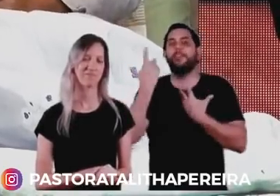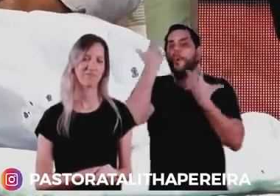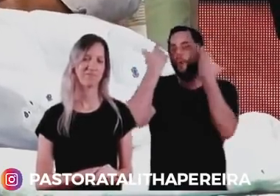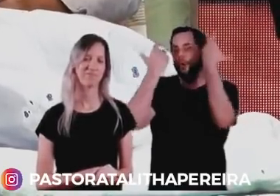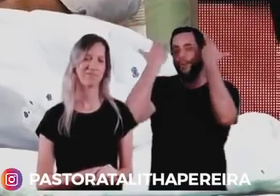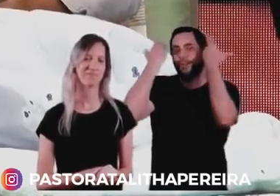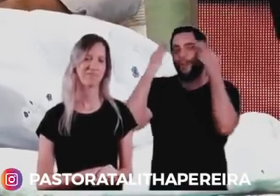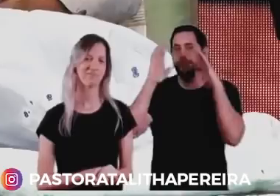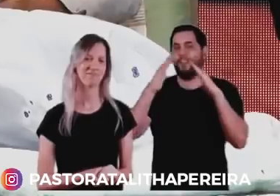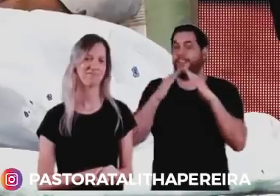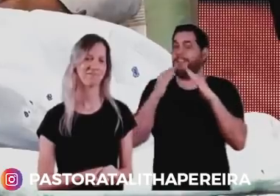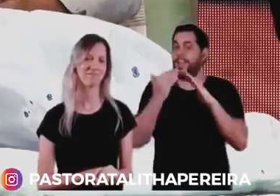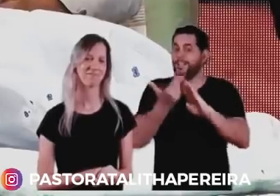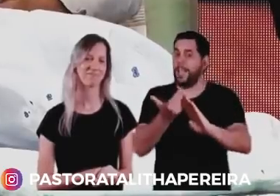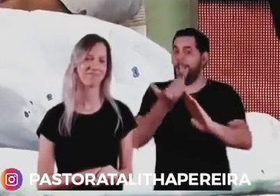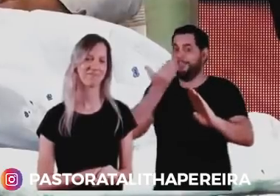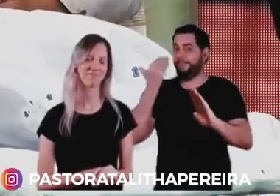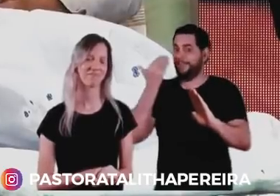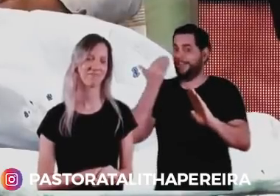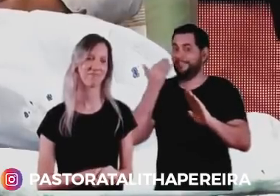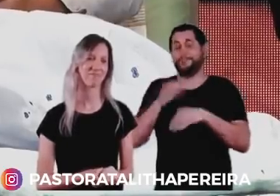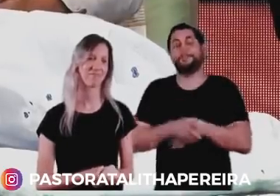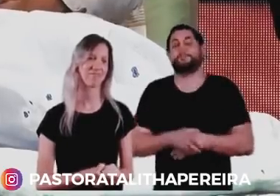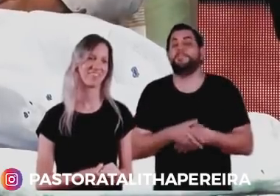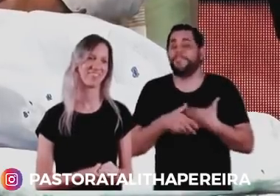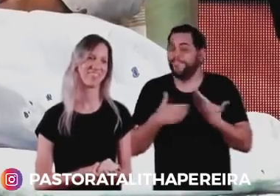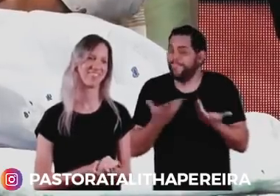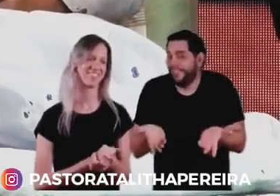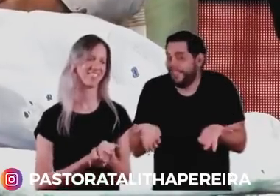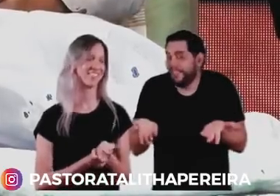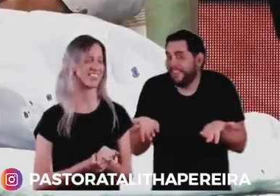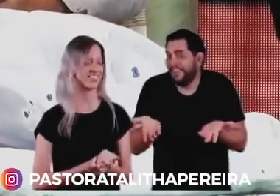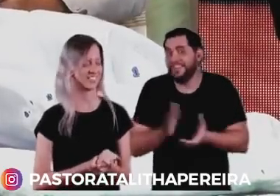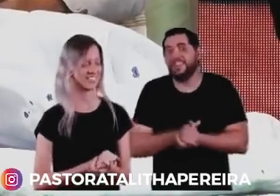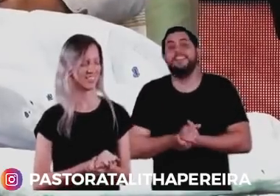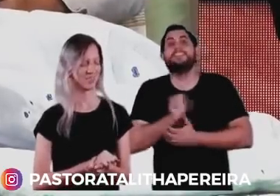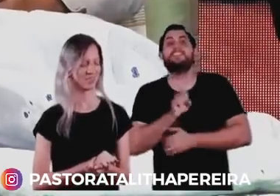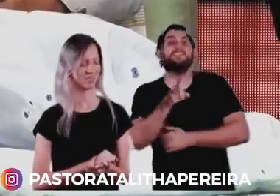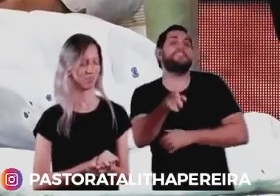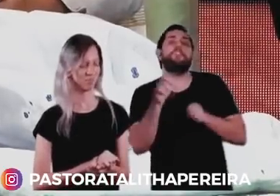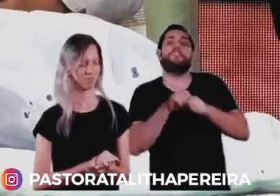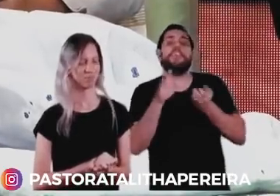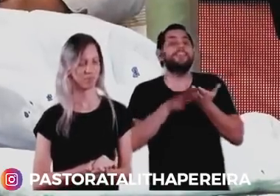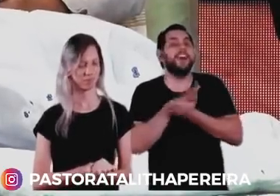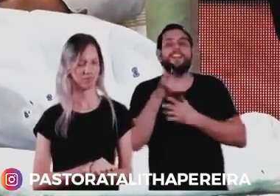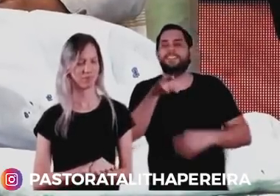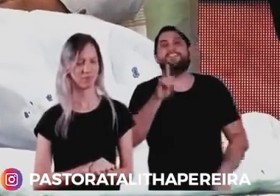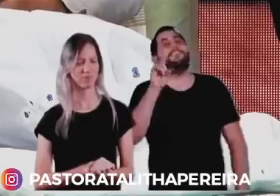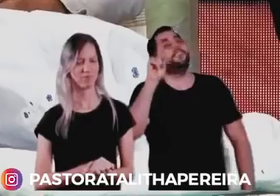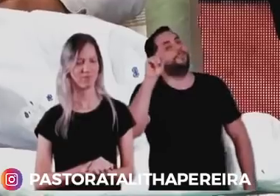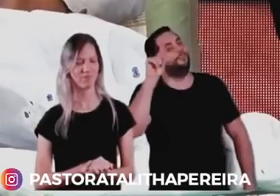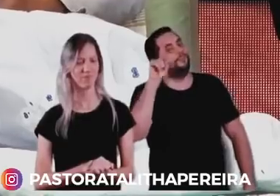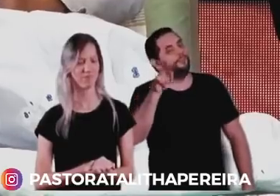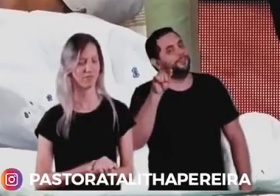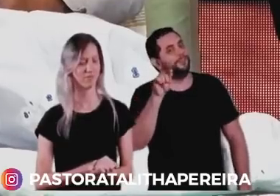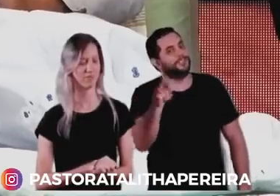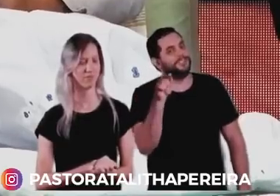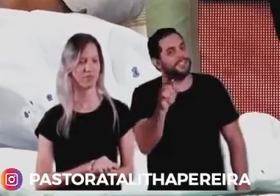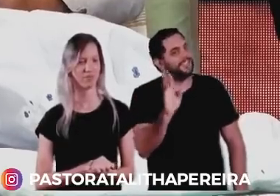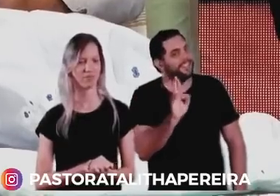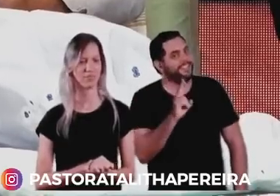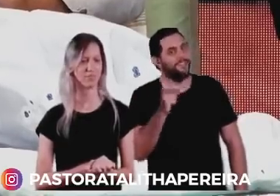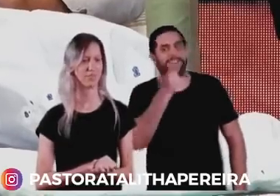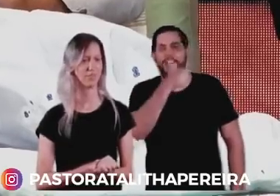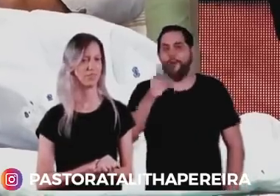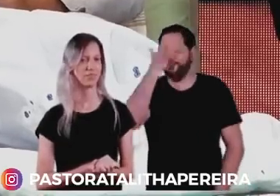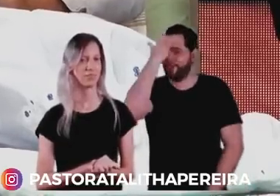no quintal, né? Se você não fez nada disso, você está diferente das